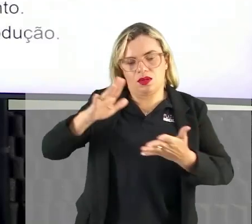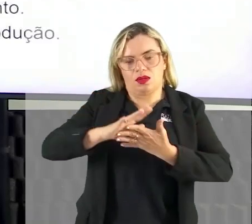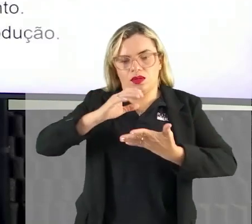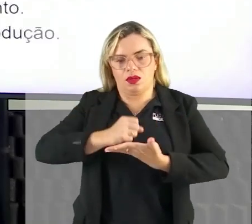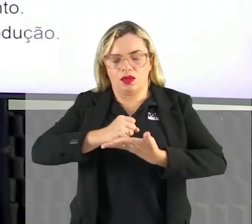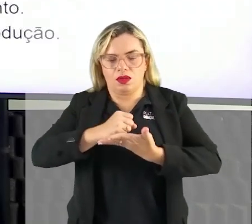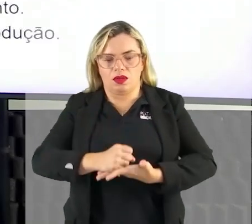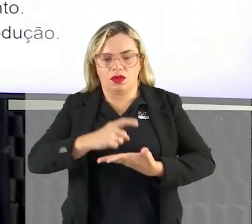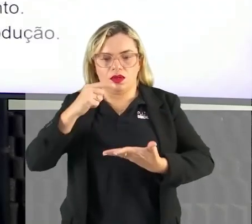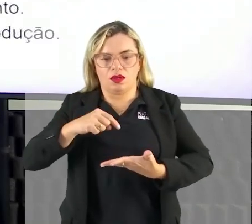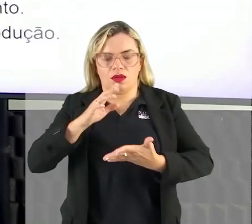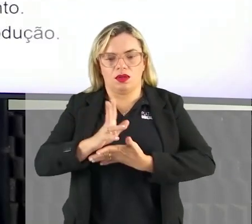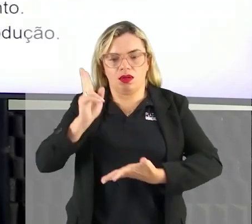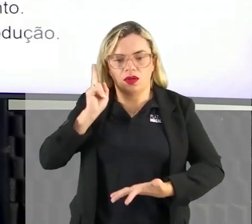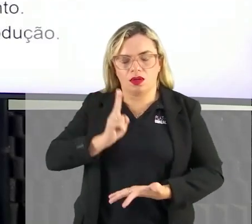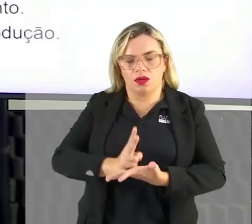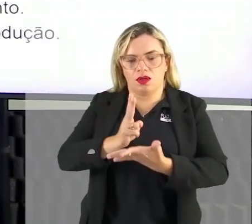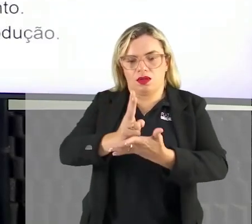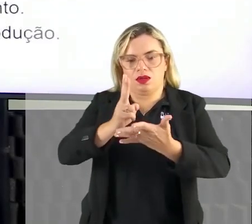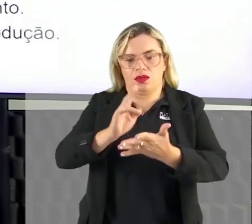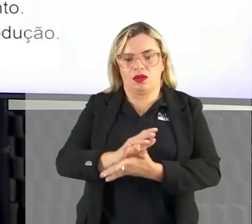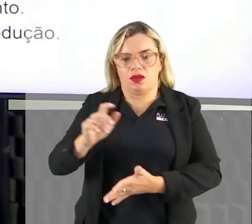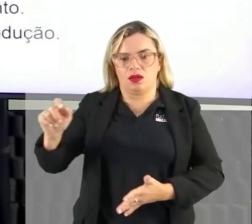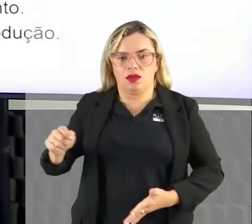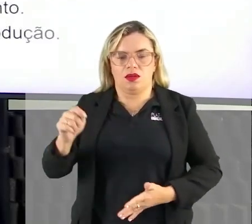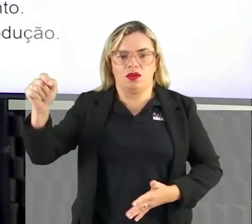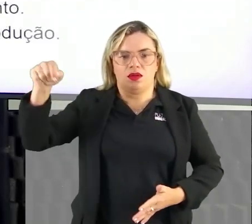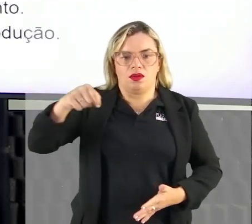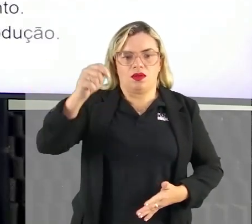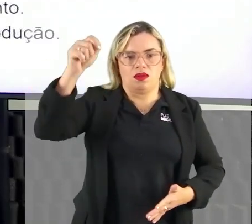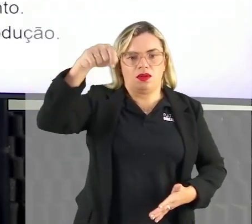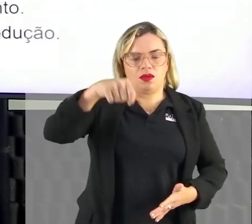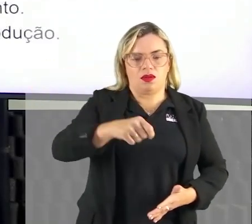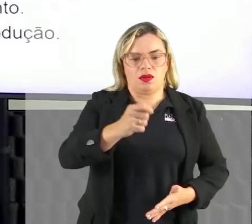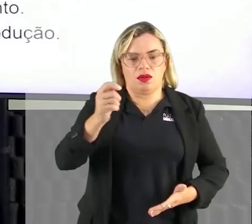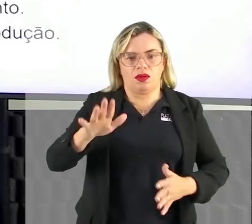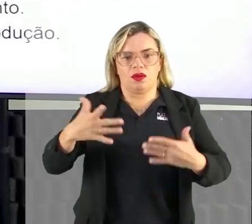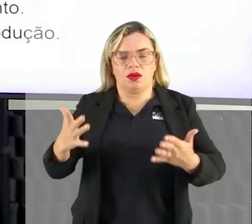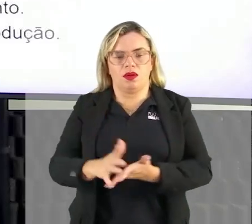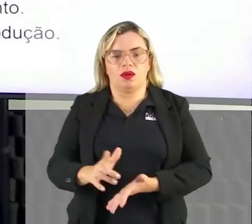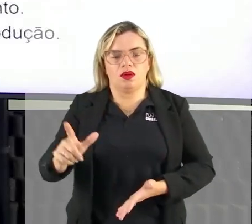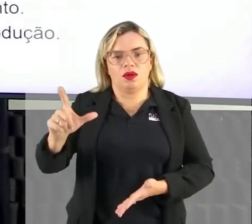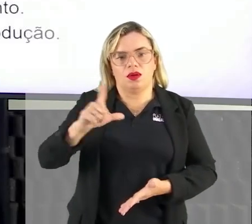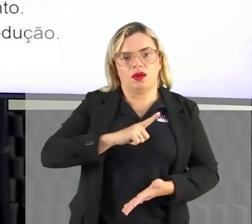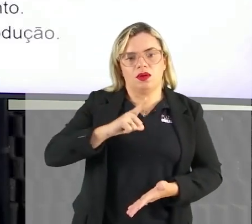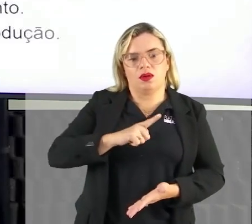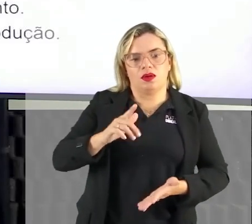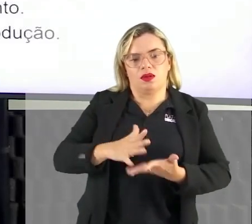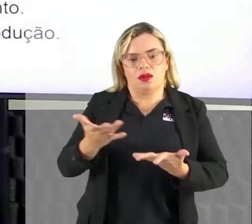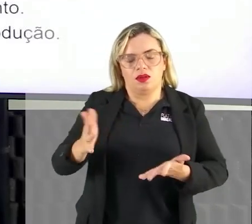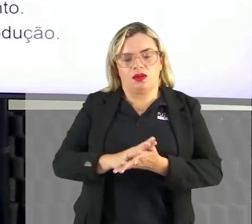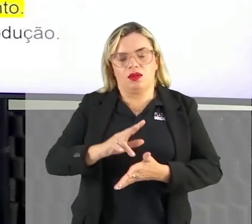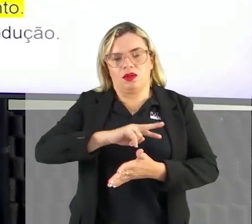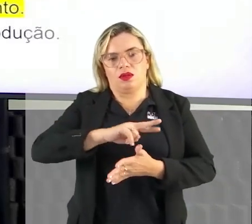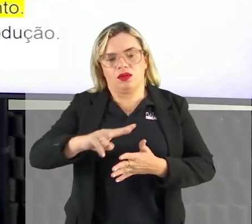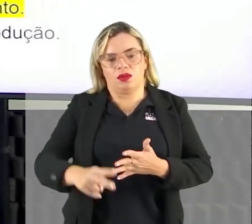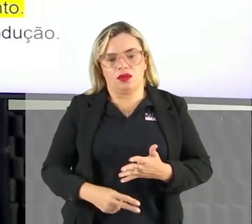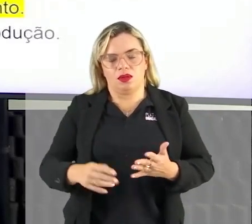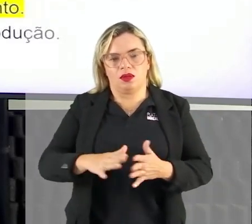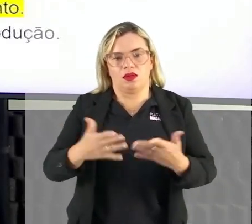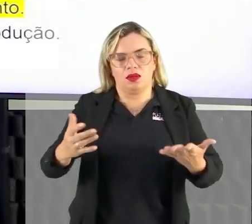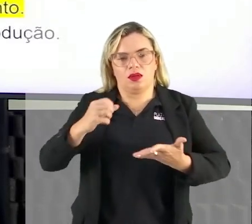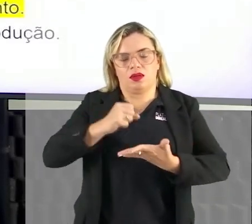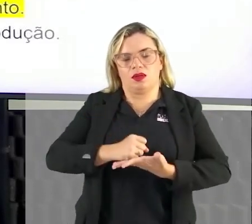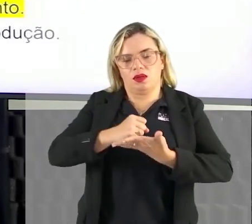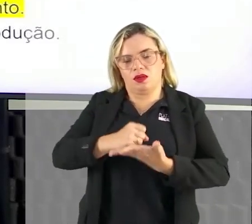Favorece, contribui para a preservação da abelha, né? O que tem nessas espécies que favorece a existência